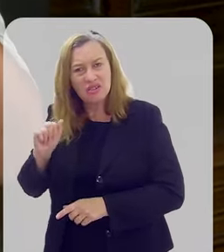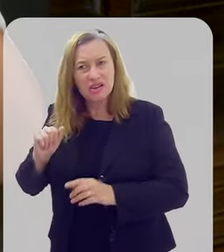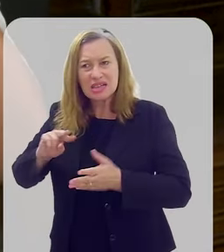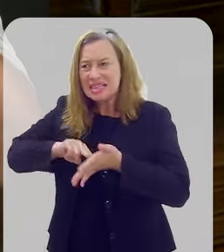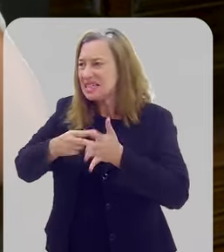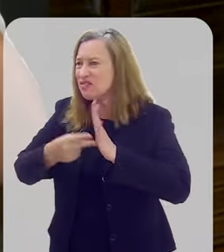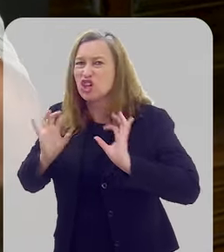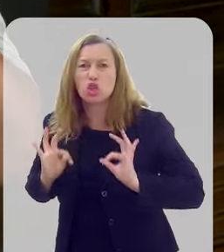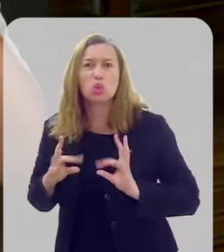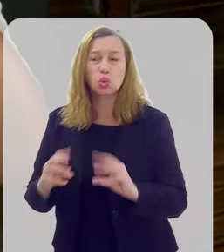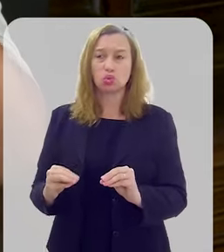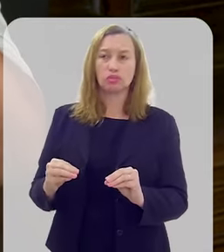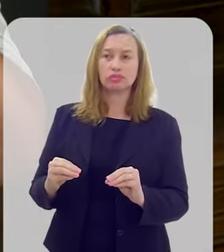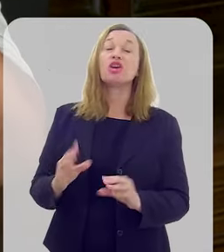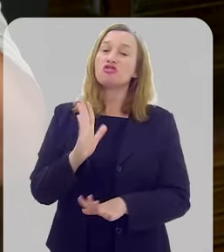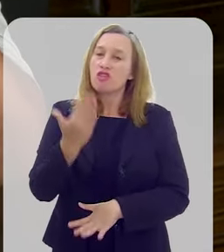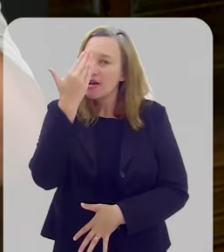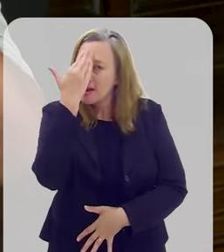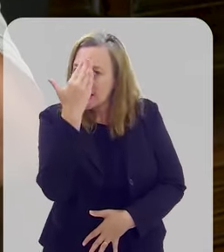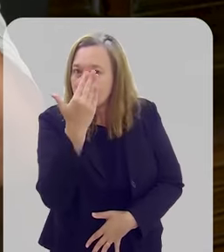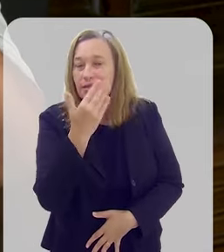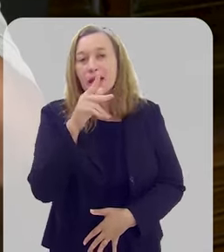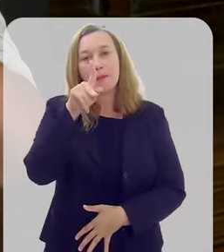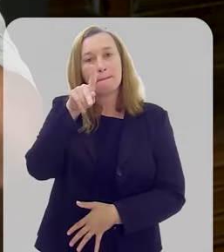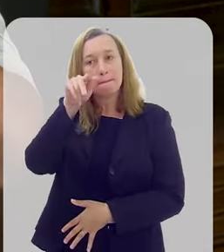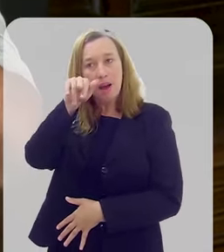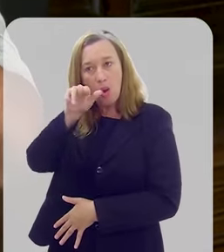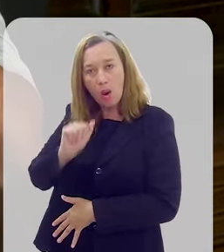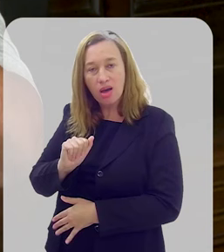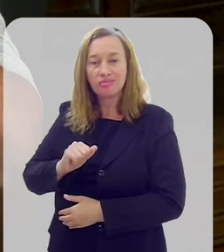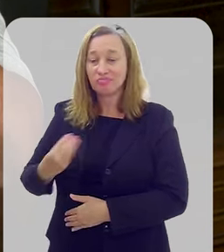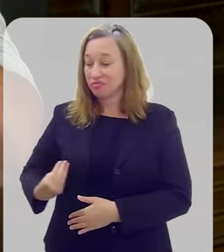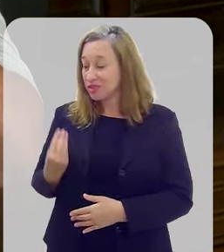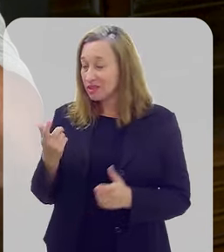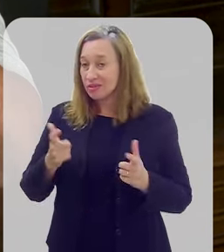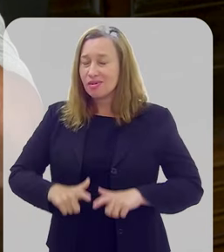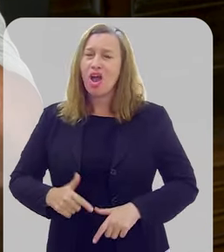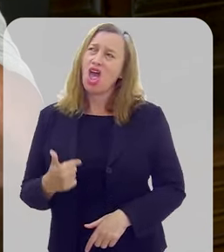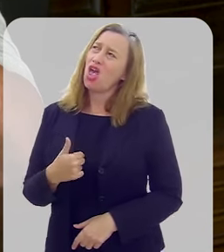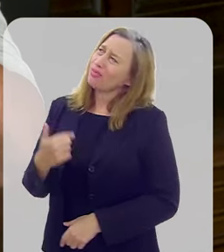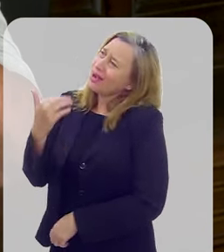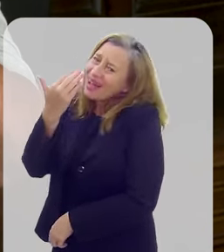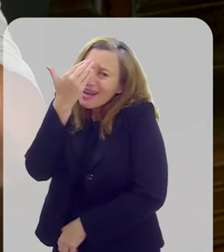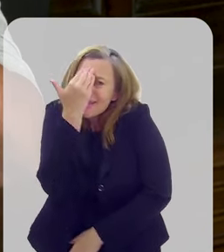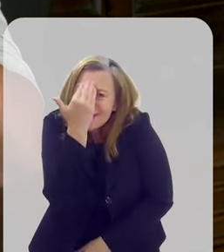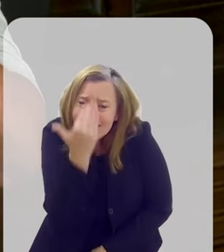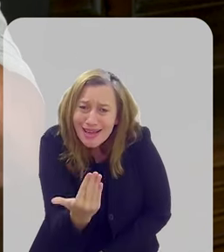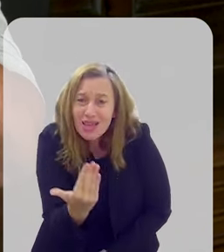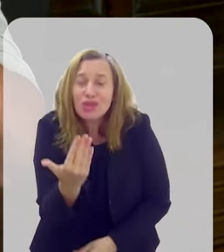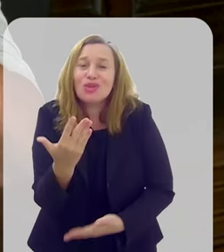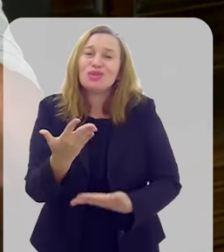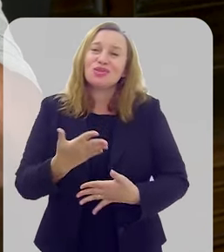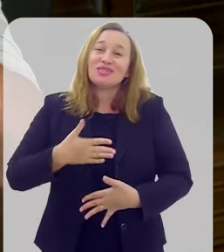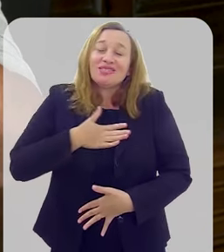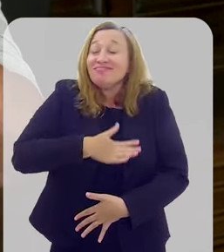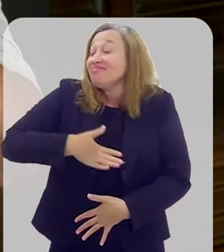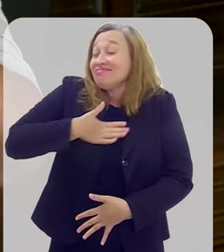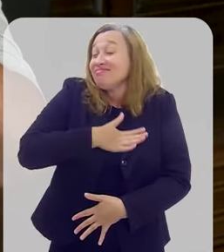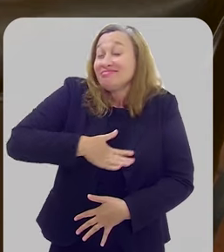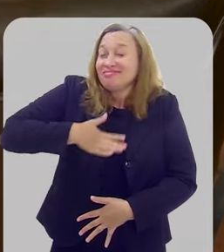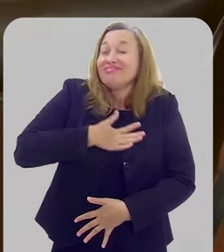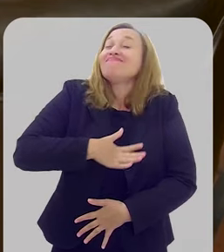todo processo todo e quero te agradecer Demais Paula por est aqui que agradeço Júlio